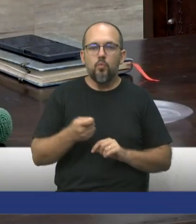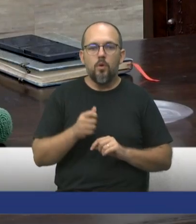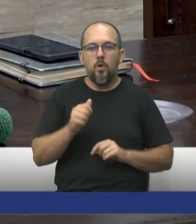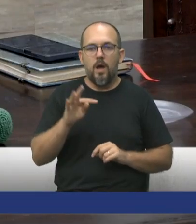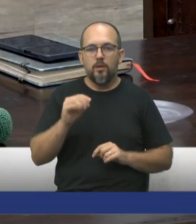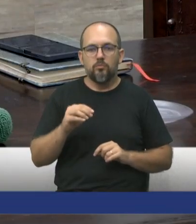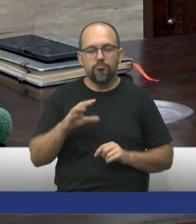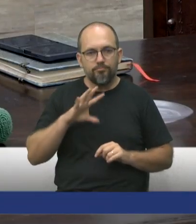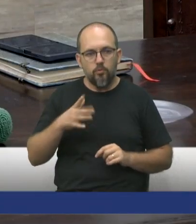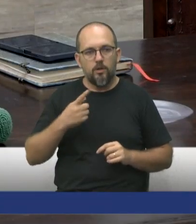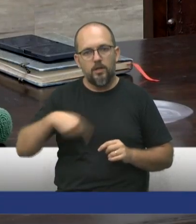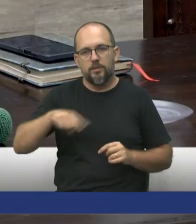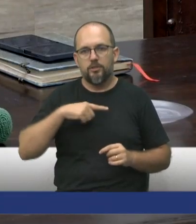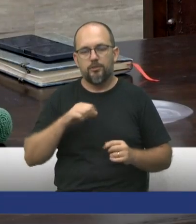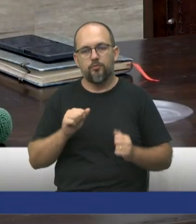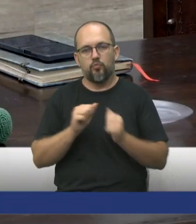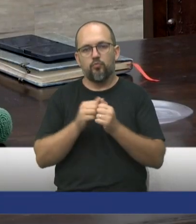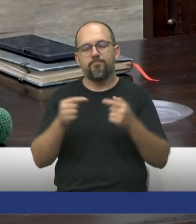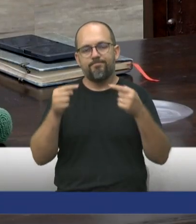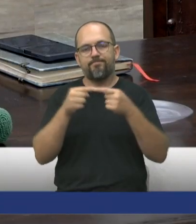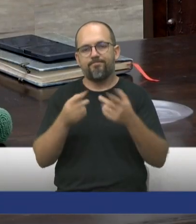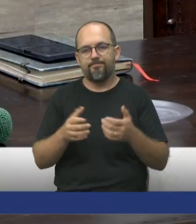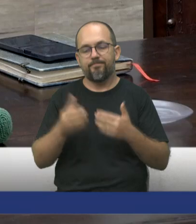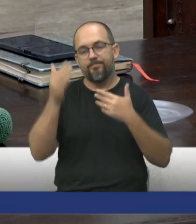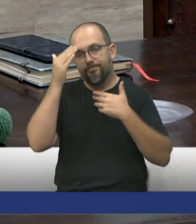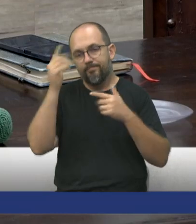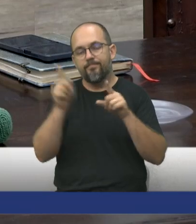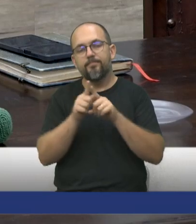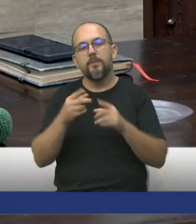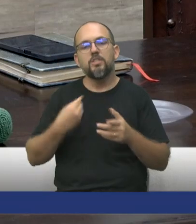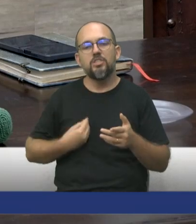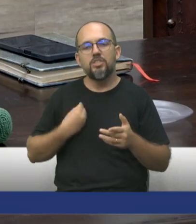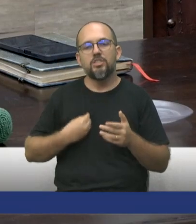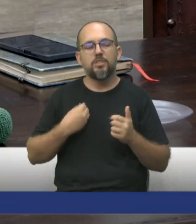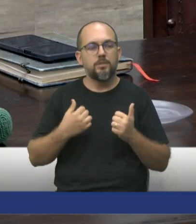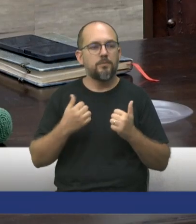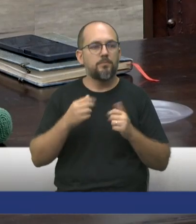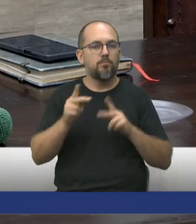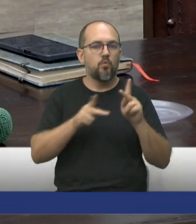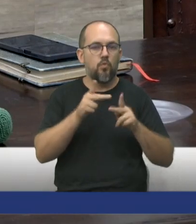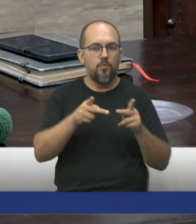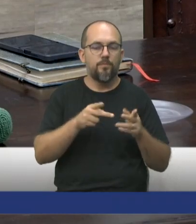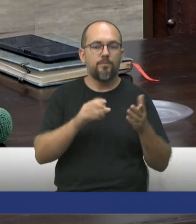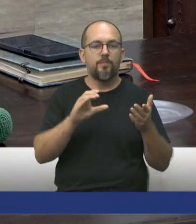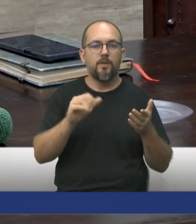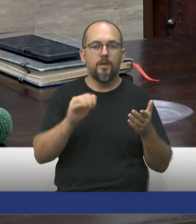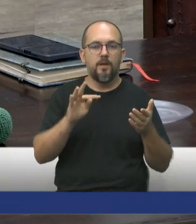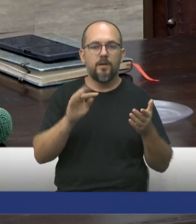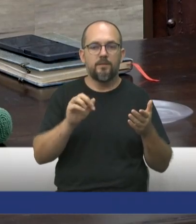sentido. Quero agradecer o público presente, na pessoa da Catarina e da